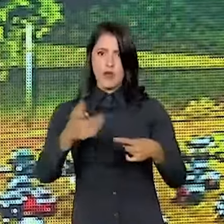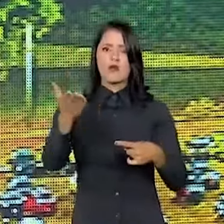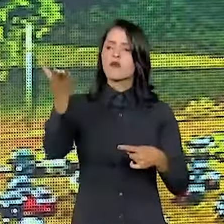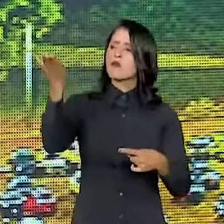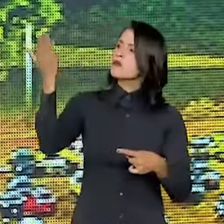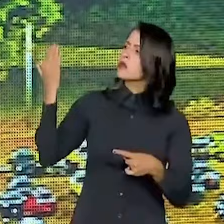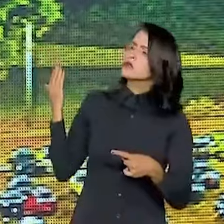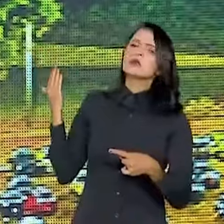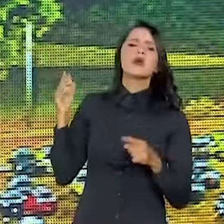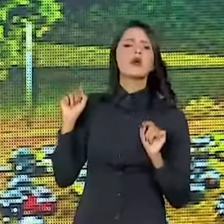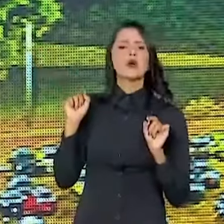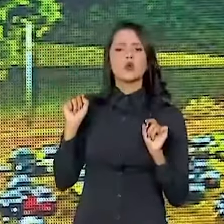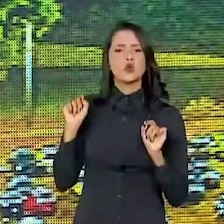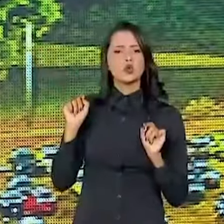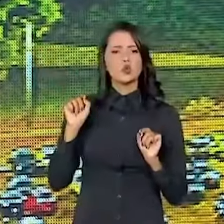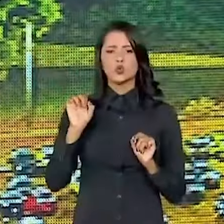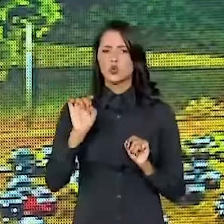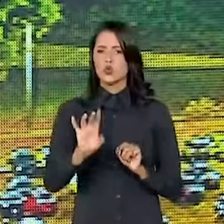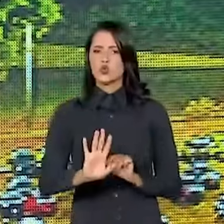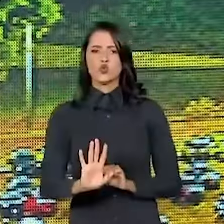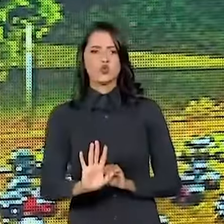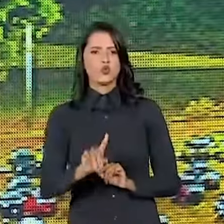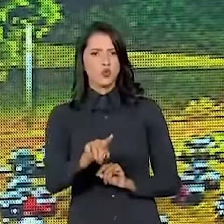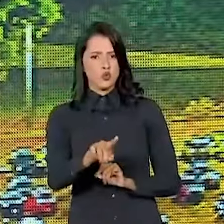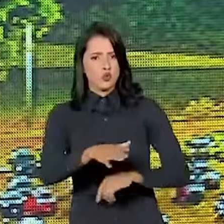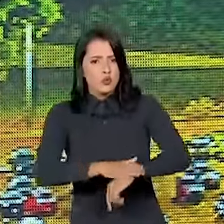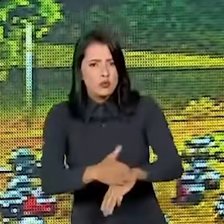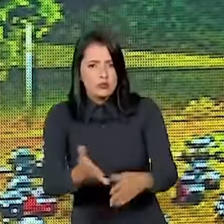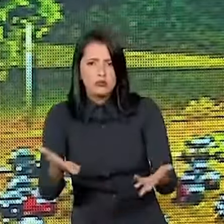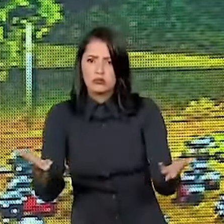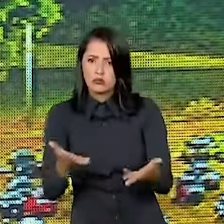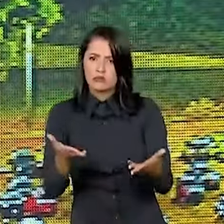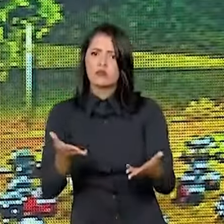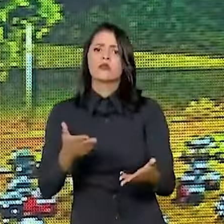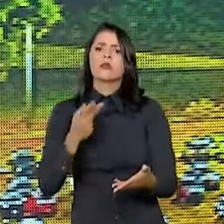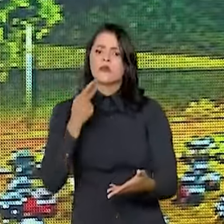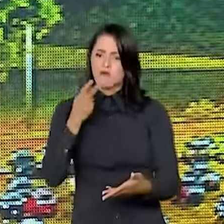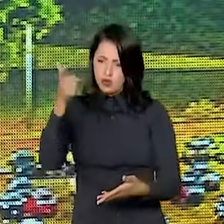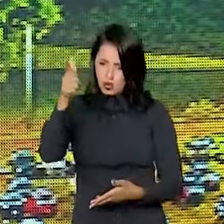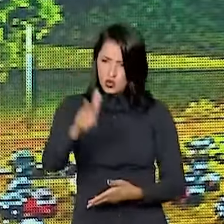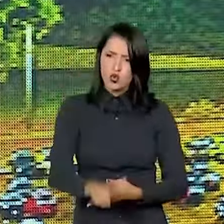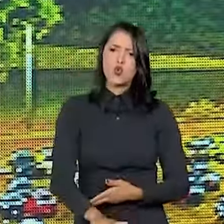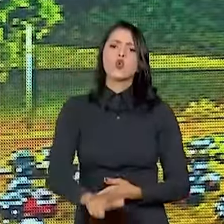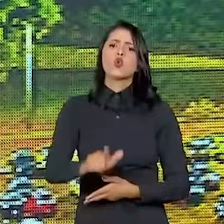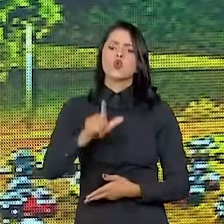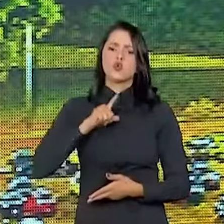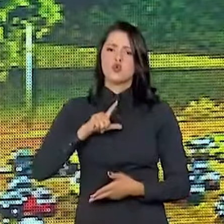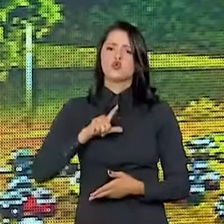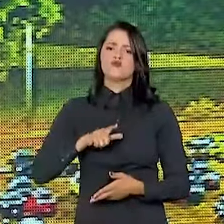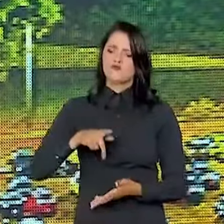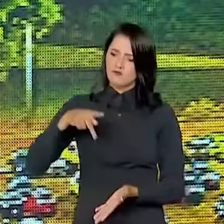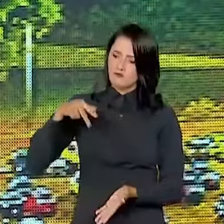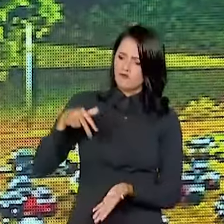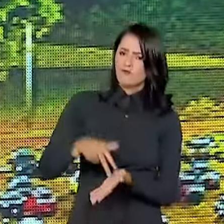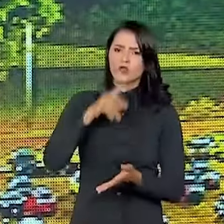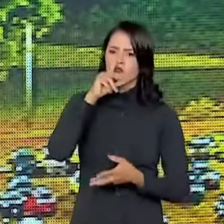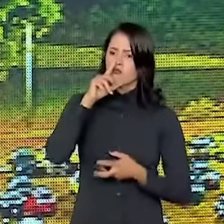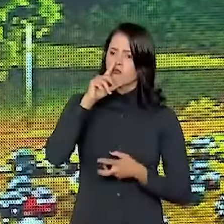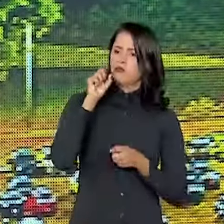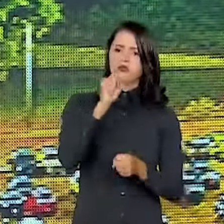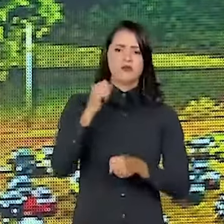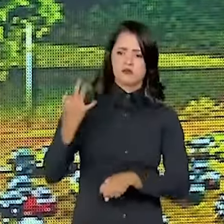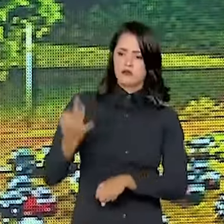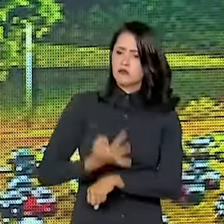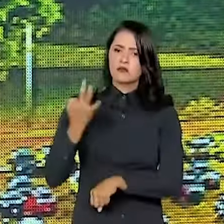passado, não só é o momento de reafirmação da solidez, da resiliência